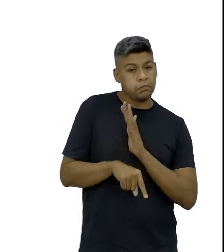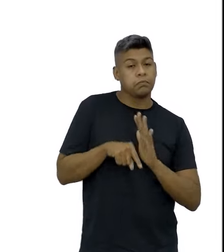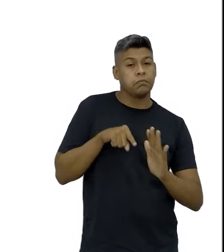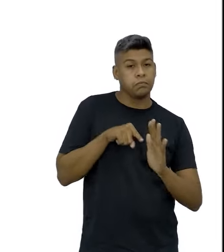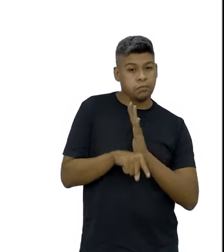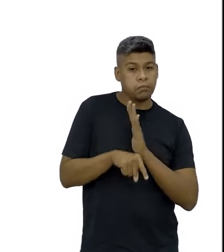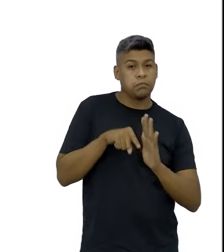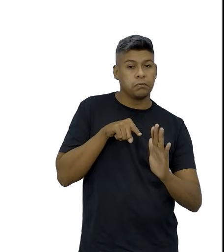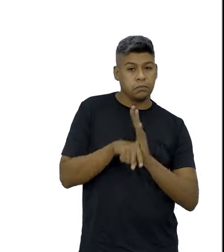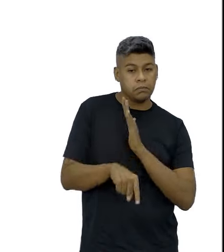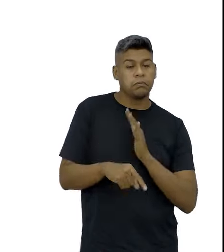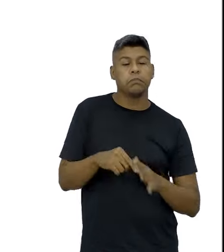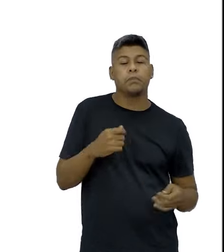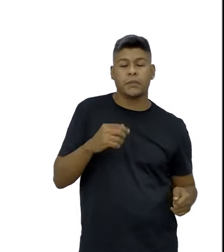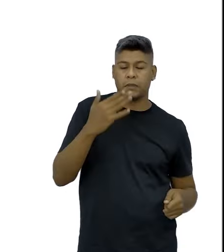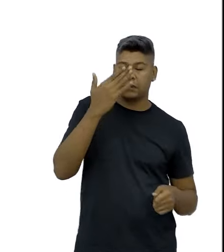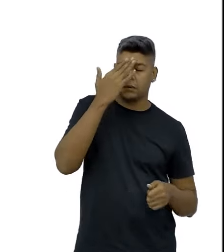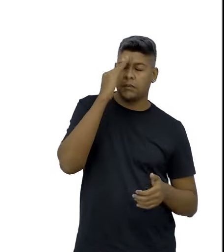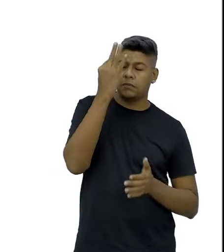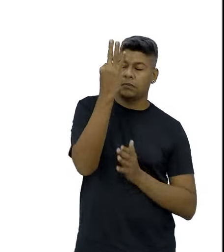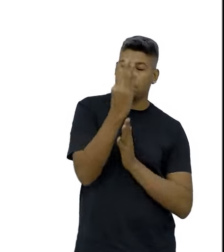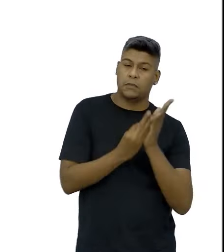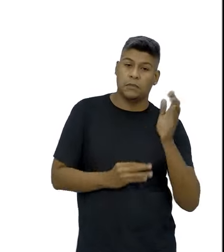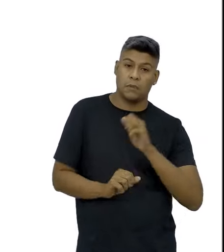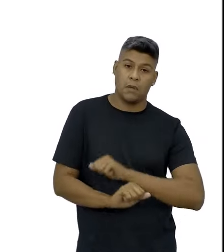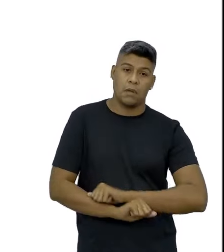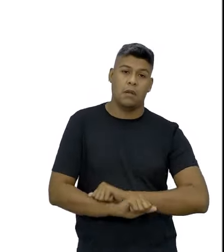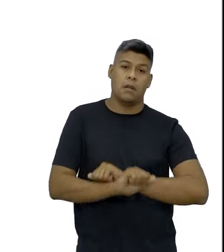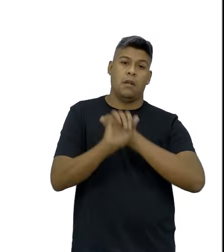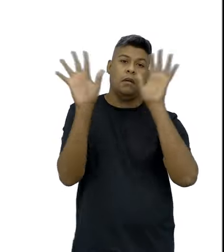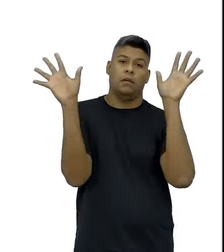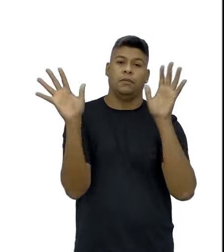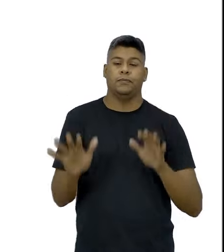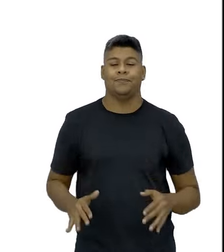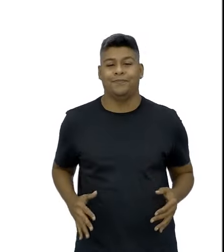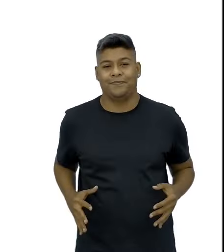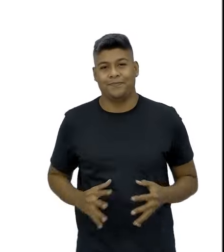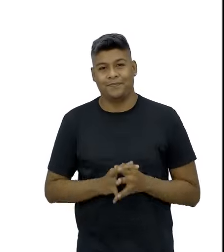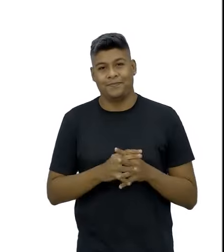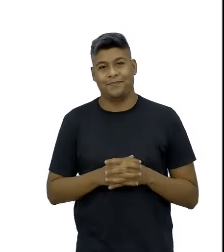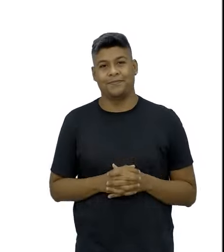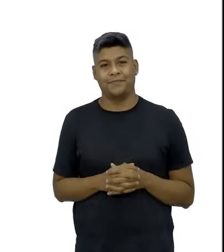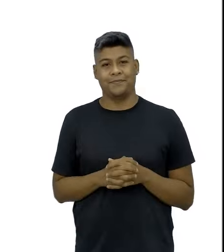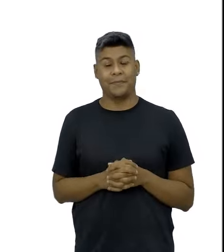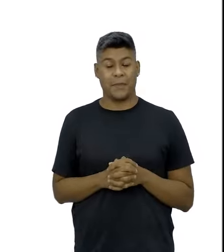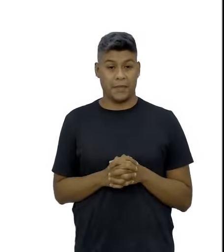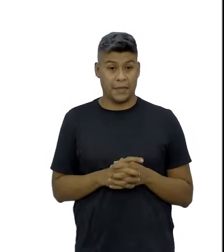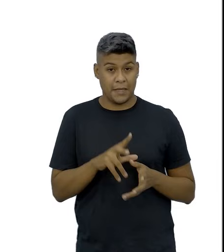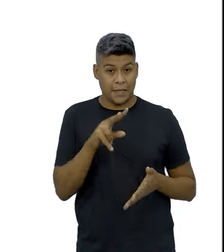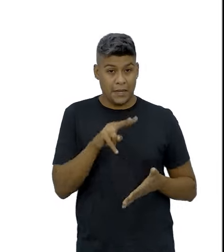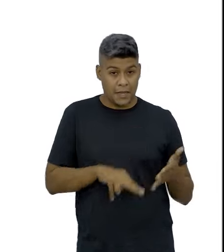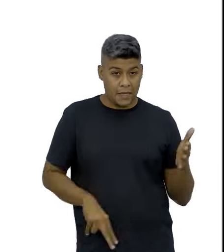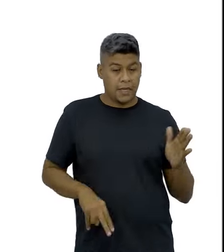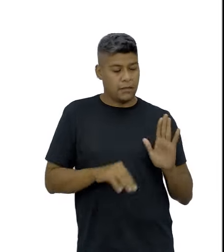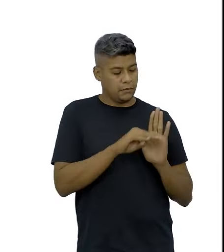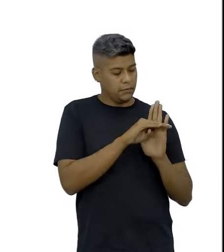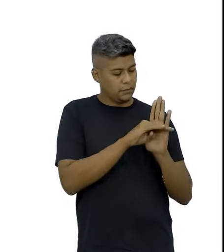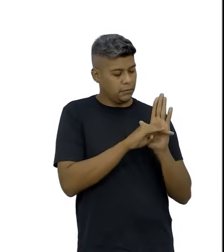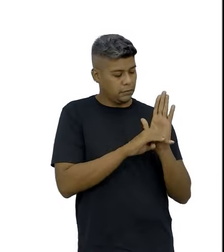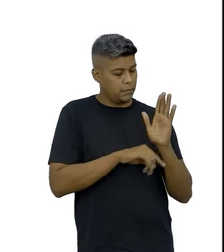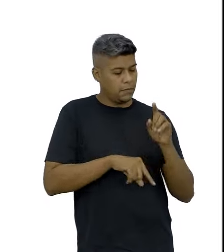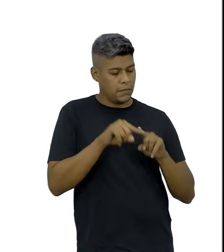ativo o processo de compreensão pelos estudantes. Então, se lemos a lista de materiais, podemos